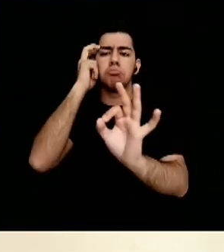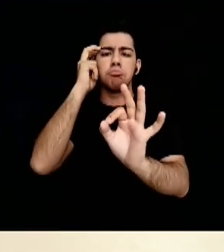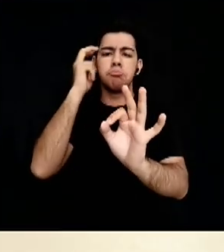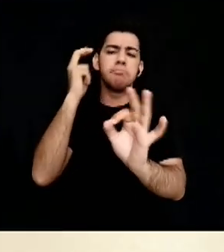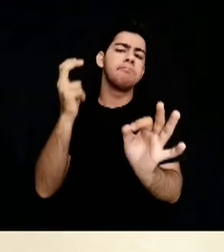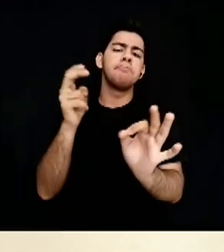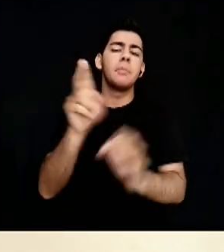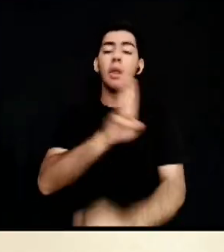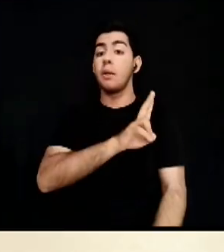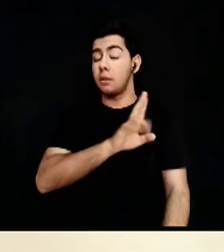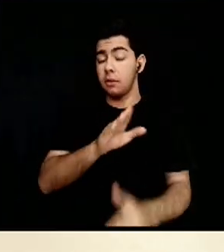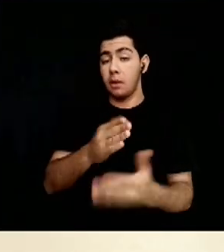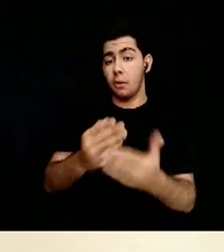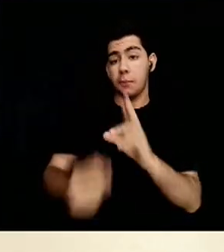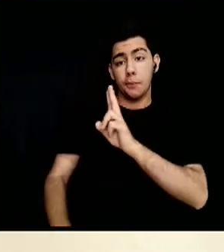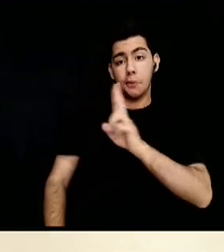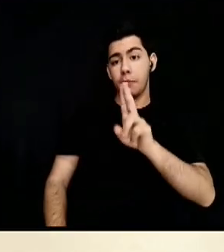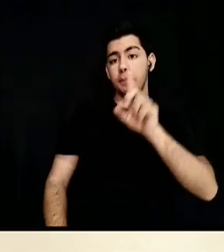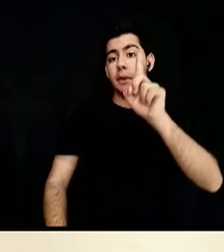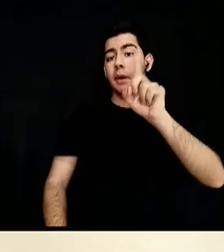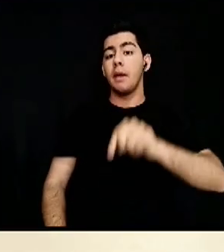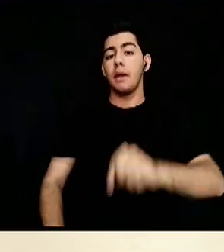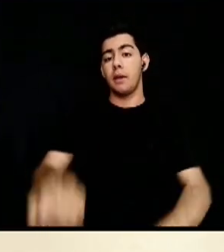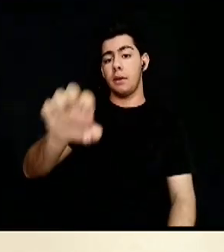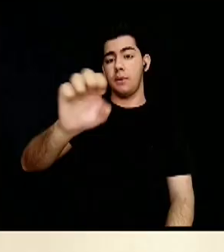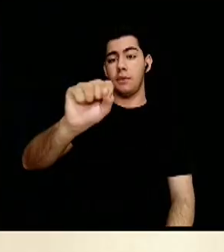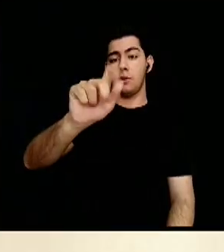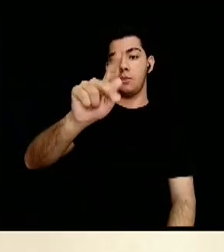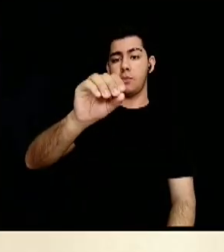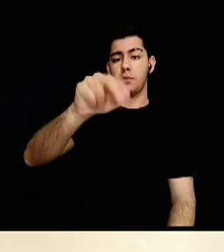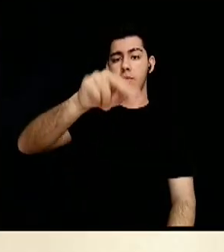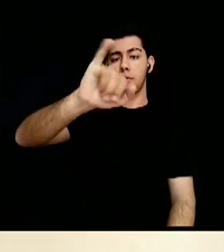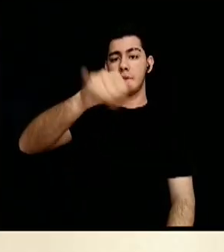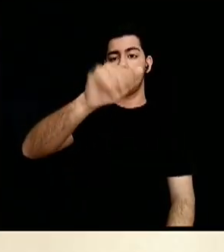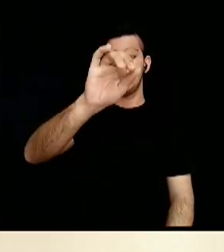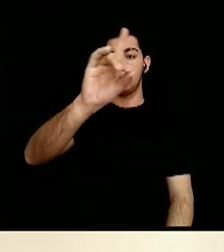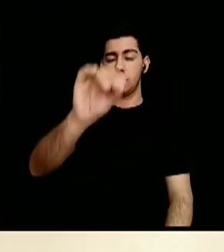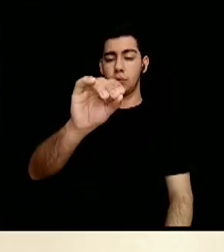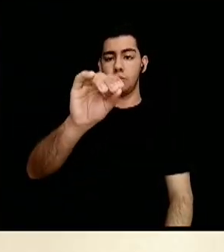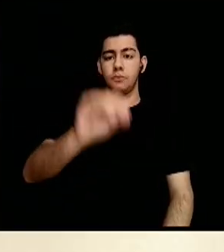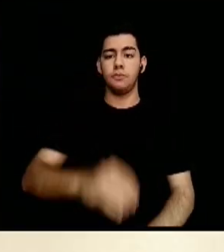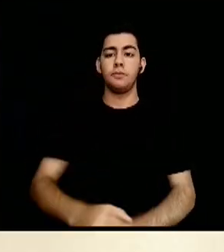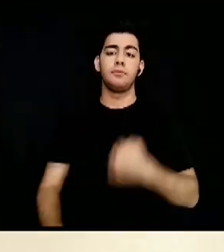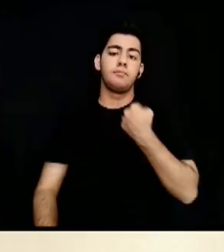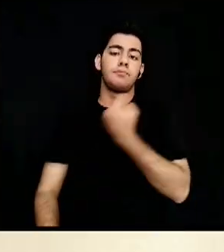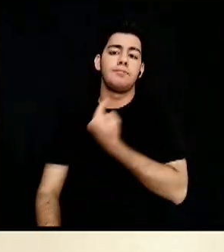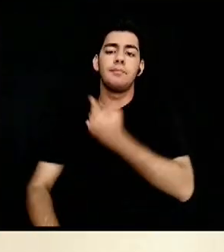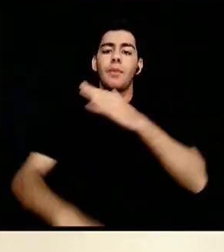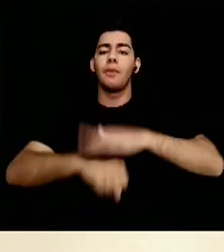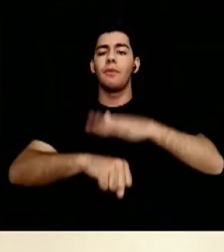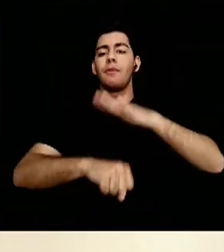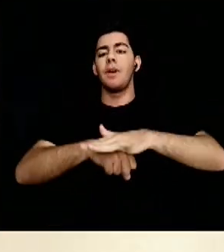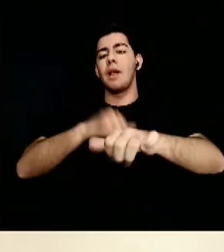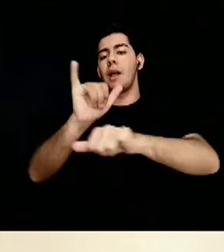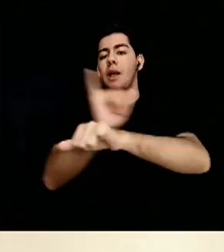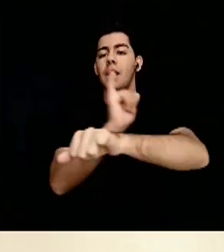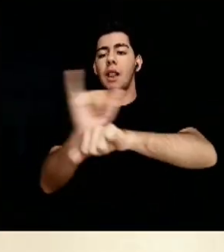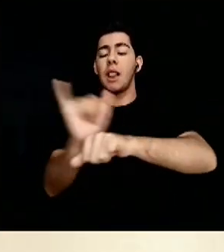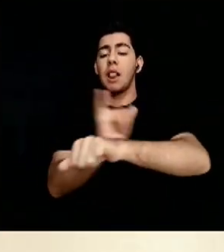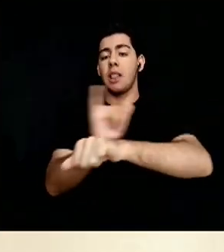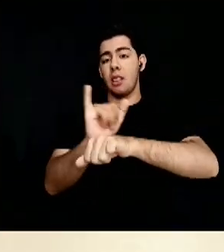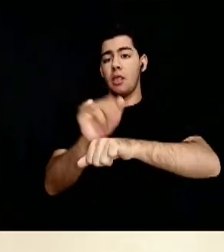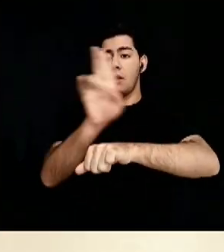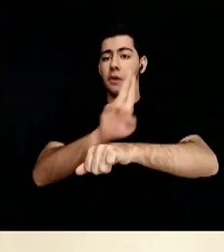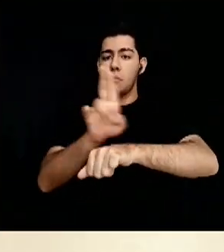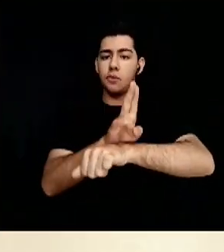é esponjado, tá? E a gente pode fazer essa técnica na cerâmica, como nós vamos fazer hoje, mas